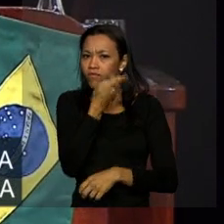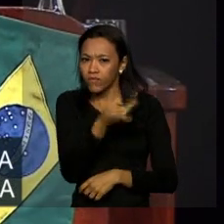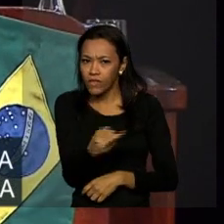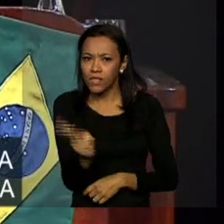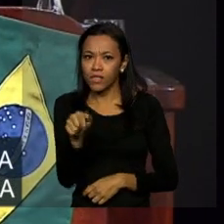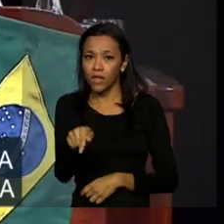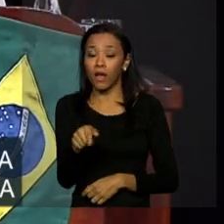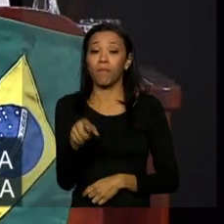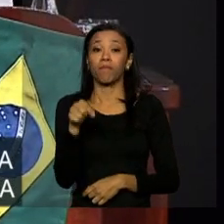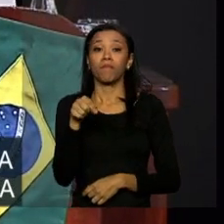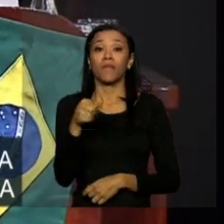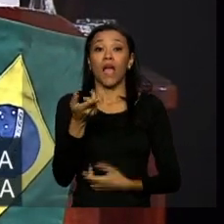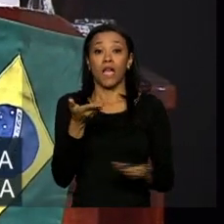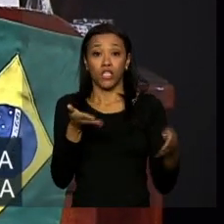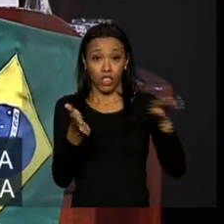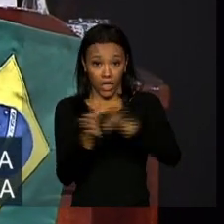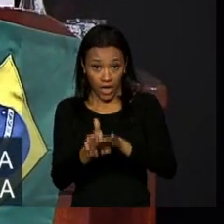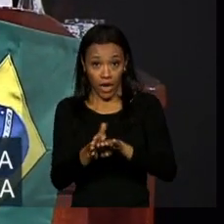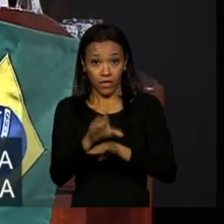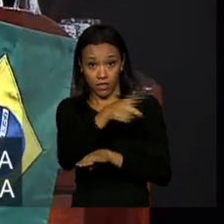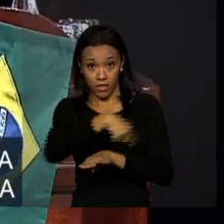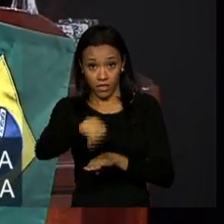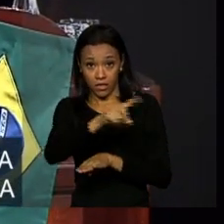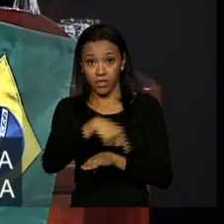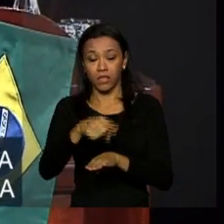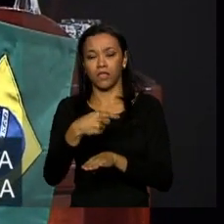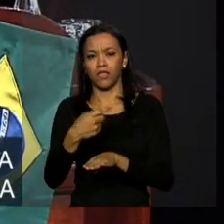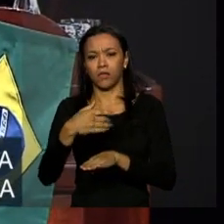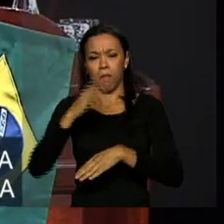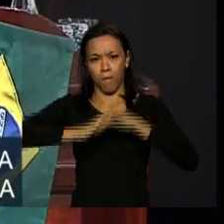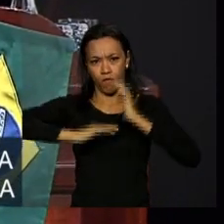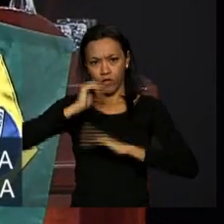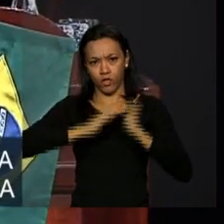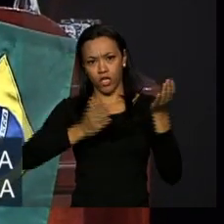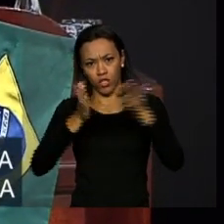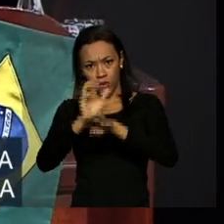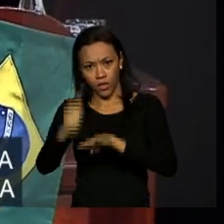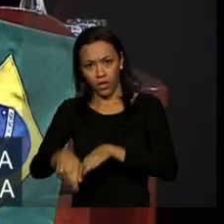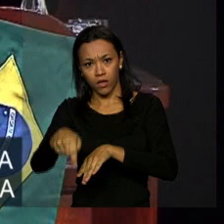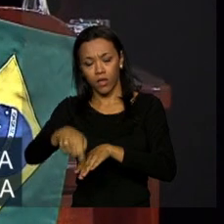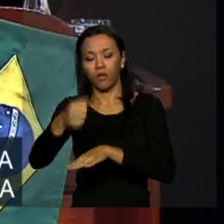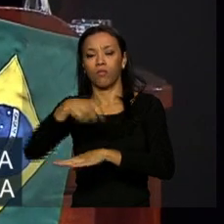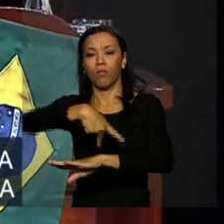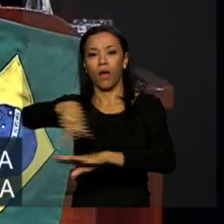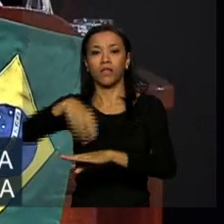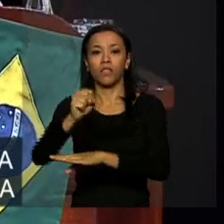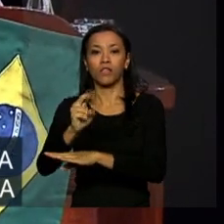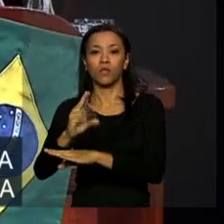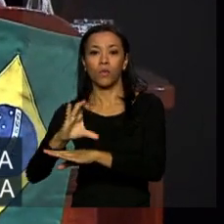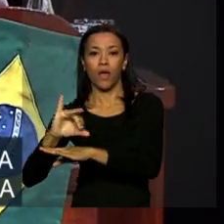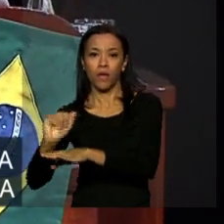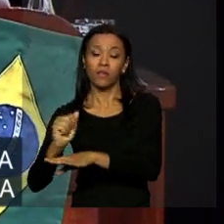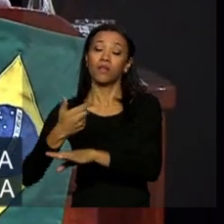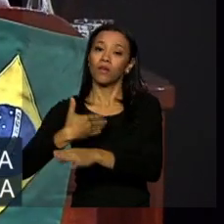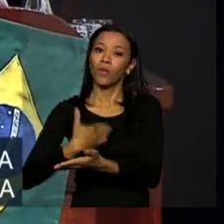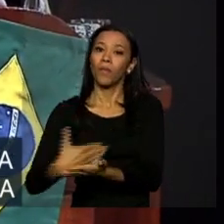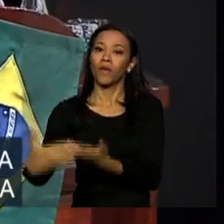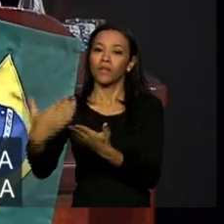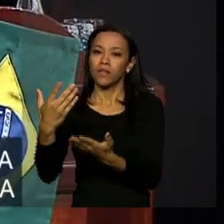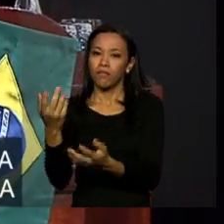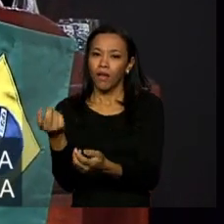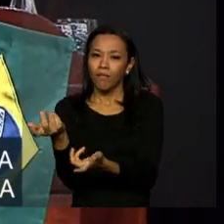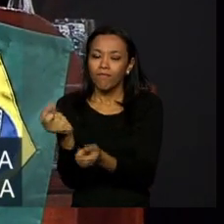Engenheiros Aécio marca o início de um trabalho conjunto para o desenvolvimento e produção dos novos